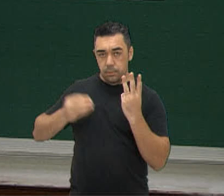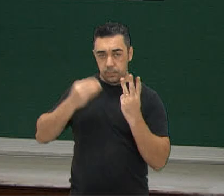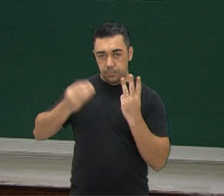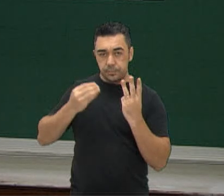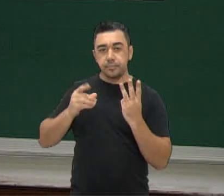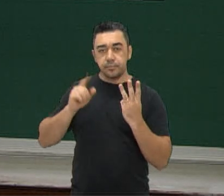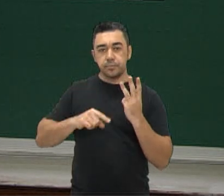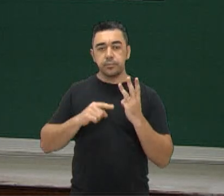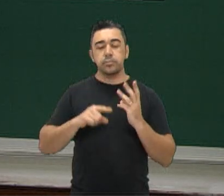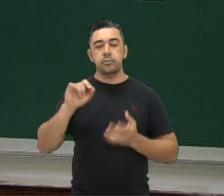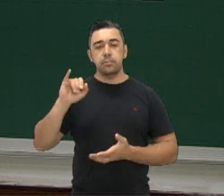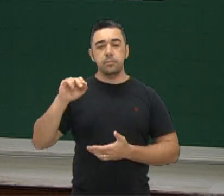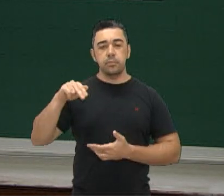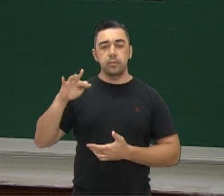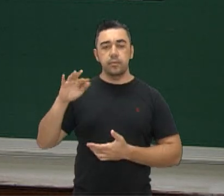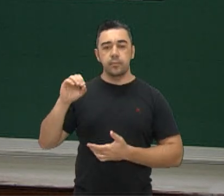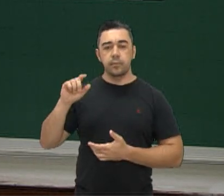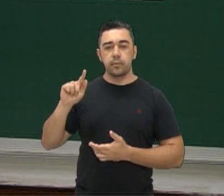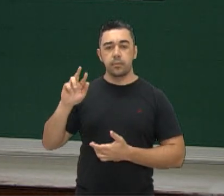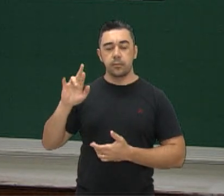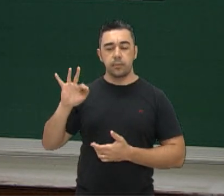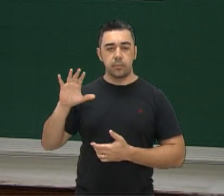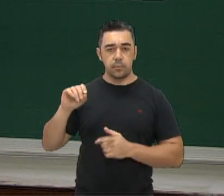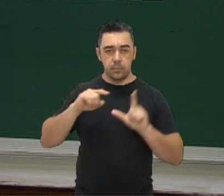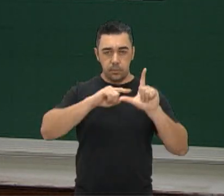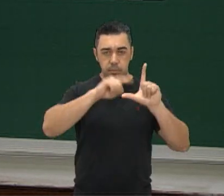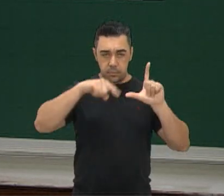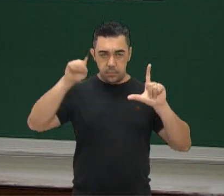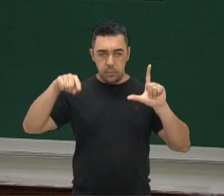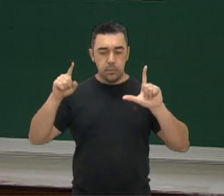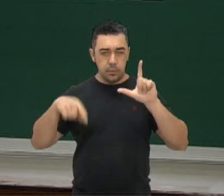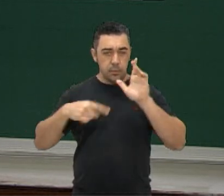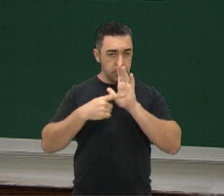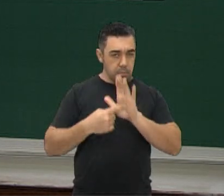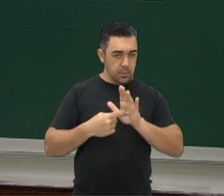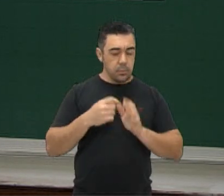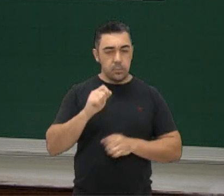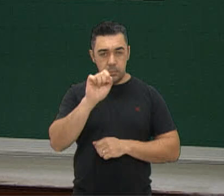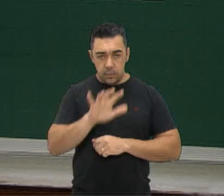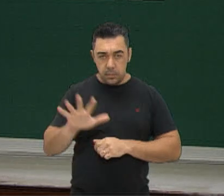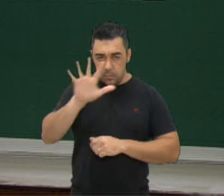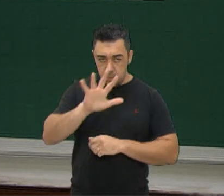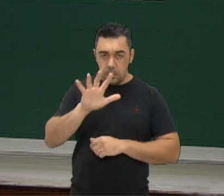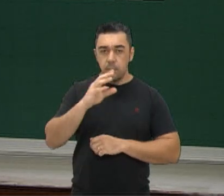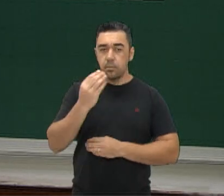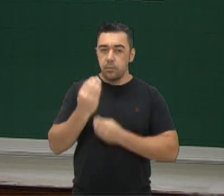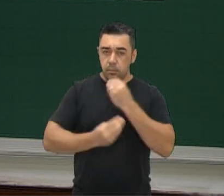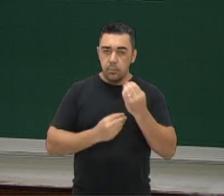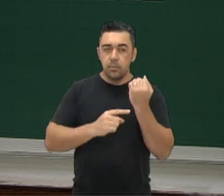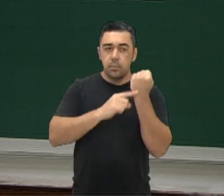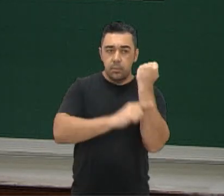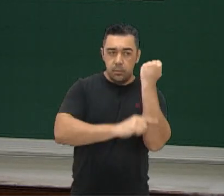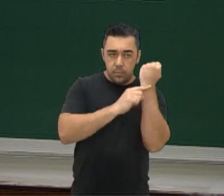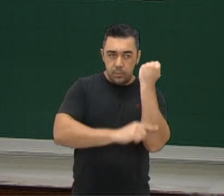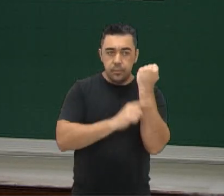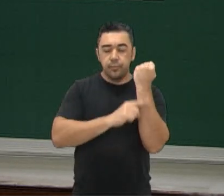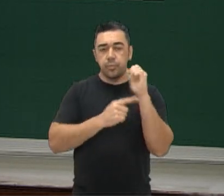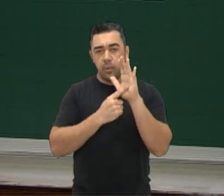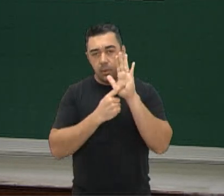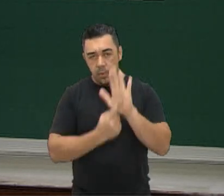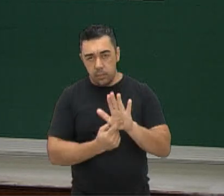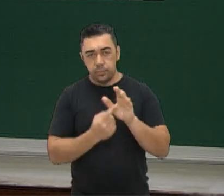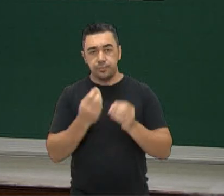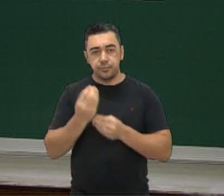um infográfico que mostra justamente o que diz nesse texto, só que com imagens que demonstram o clima, só que